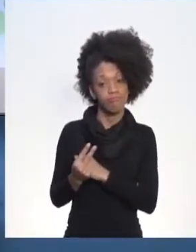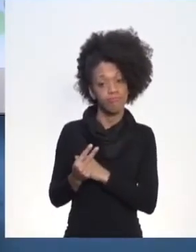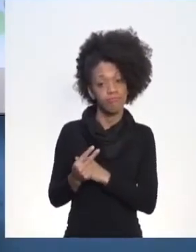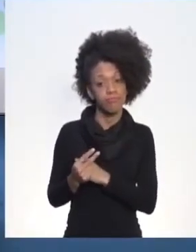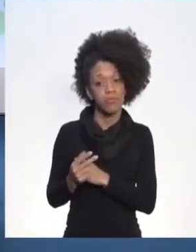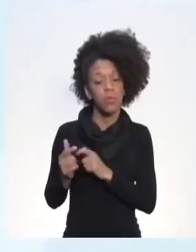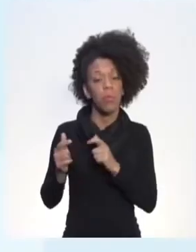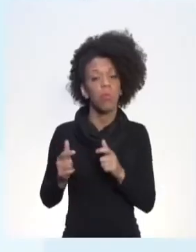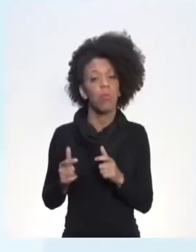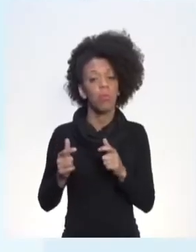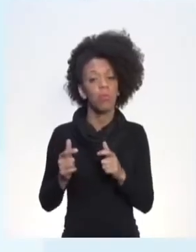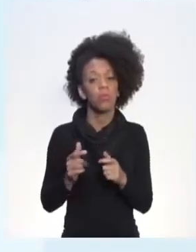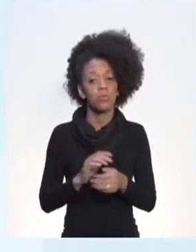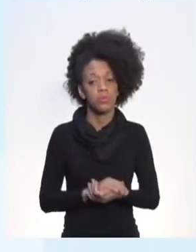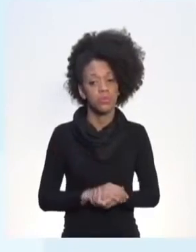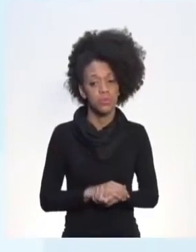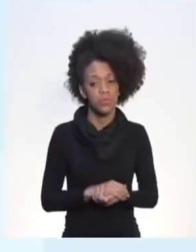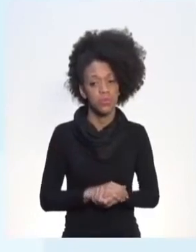Onde?